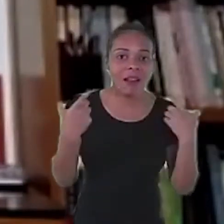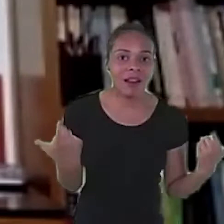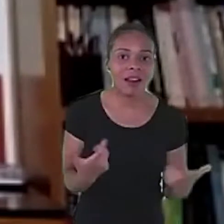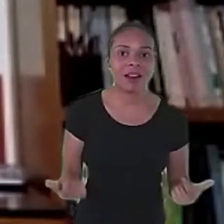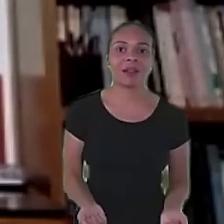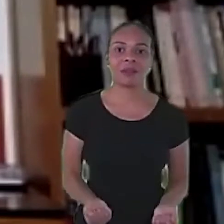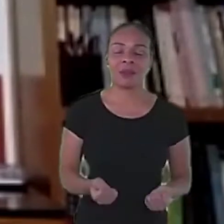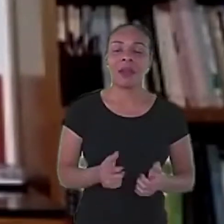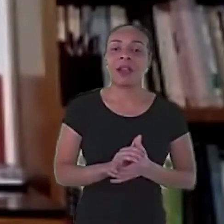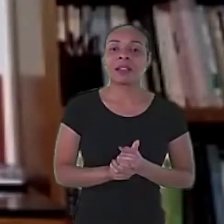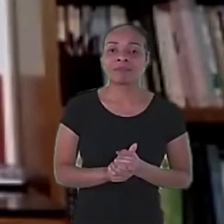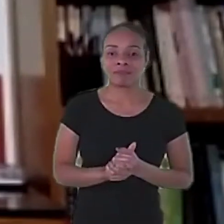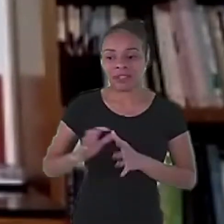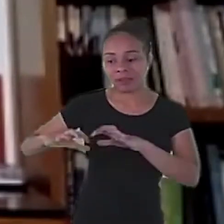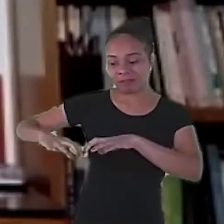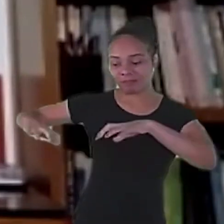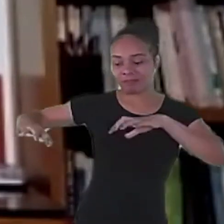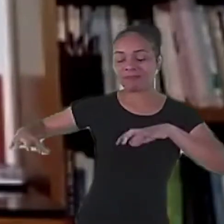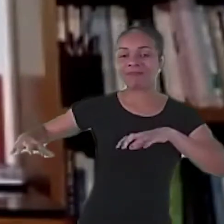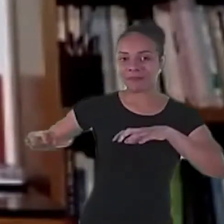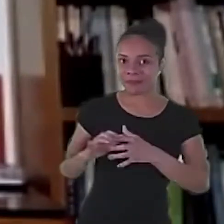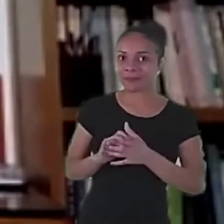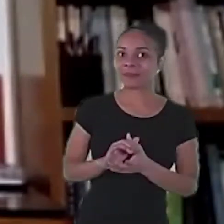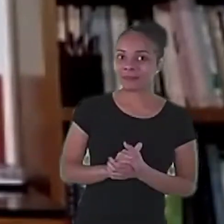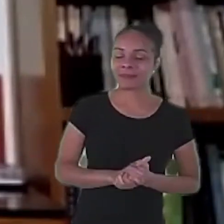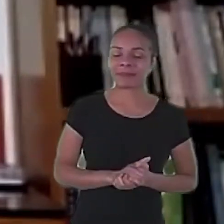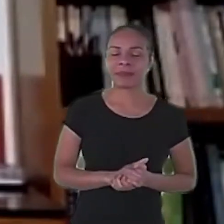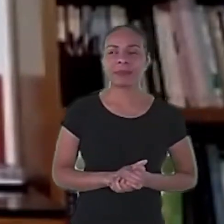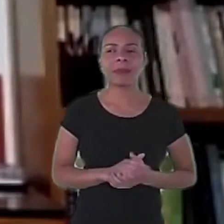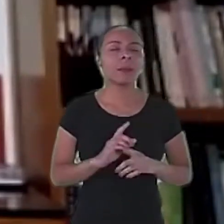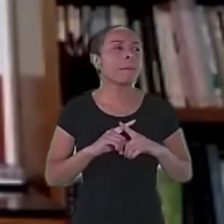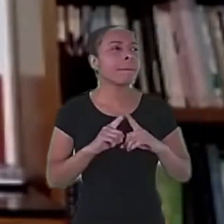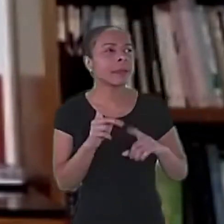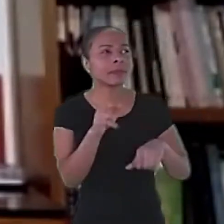natural. Agora, a China,